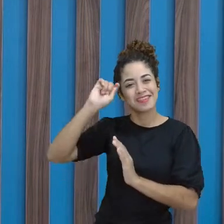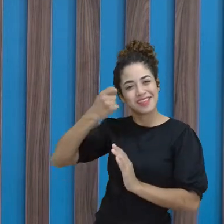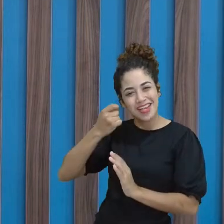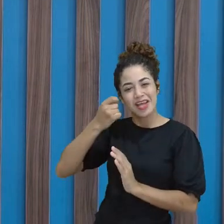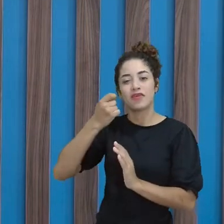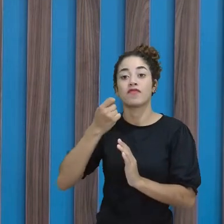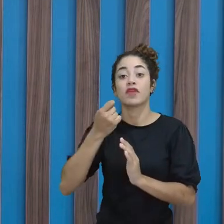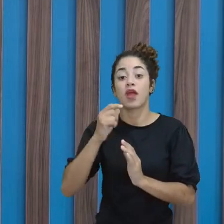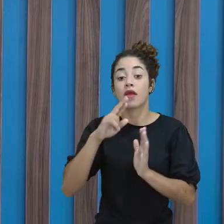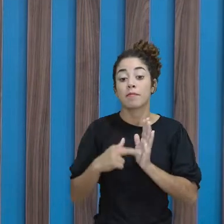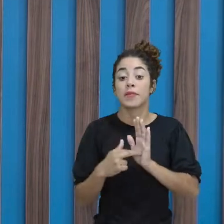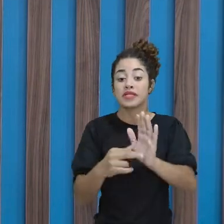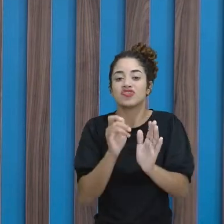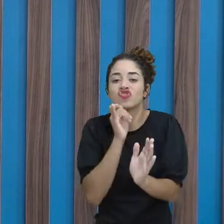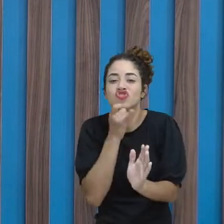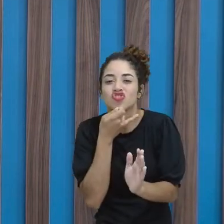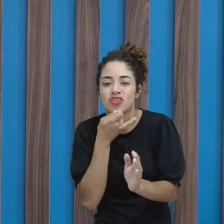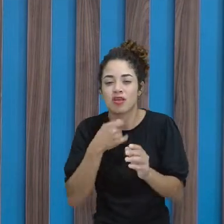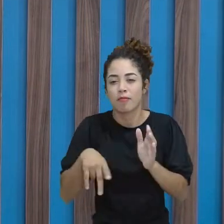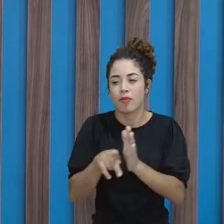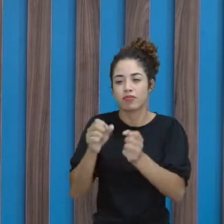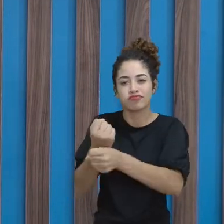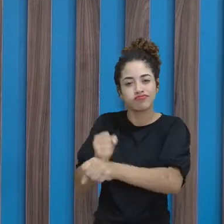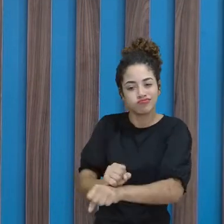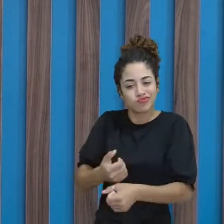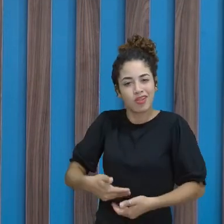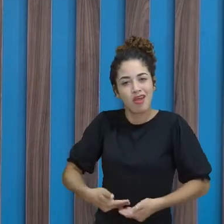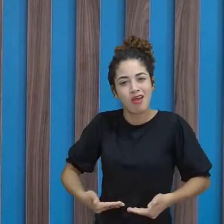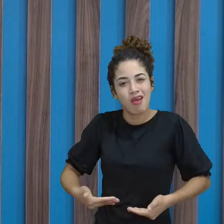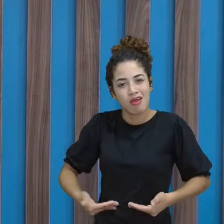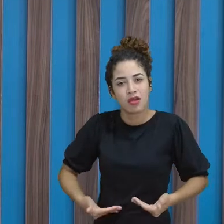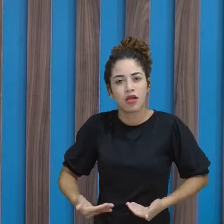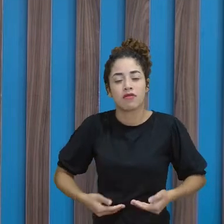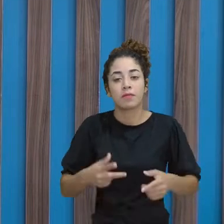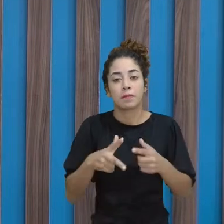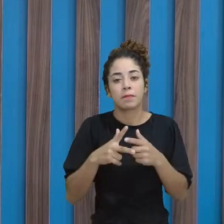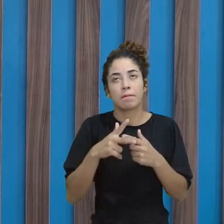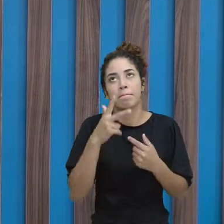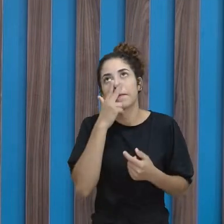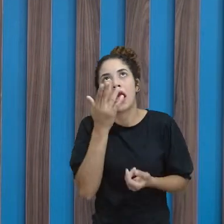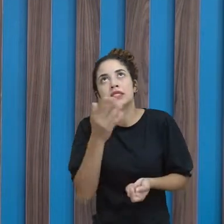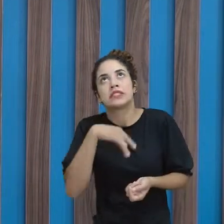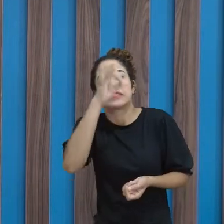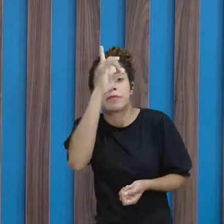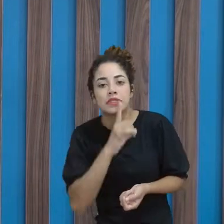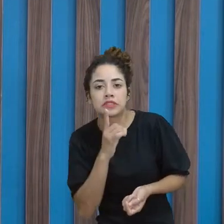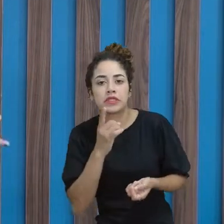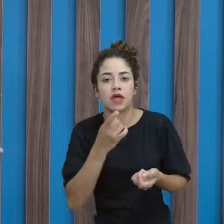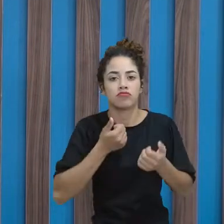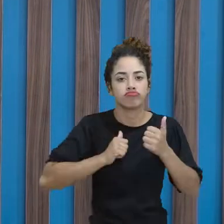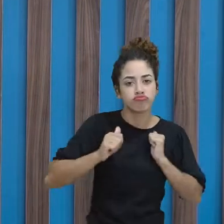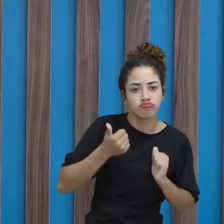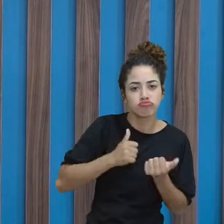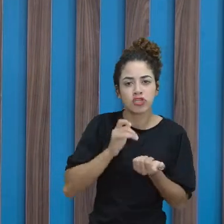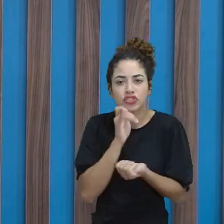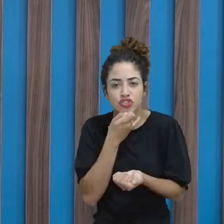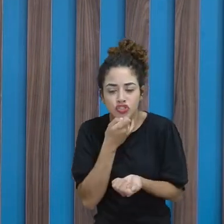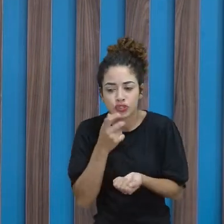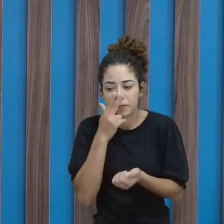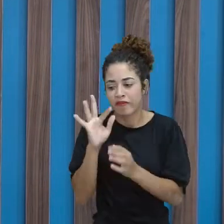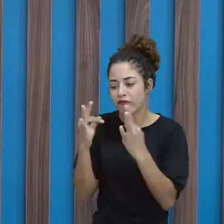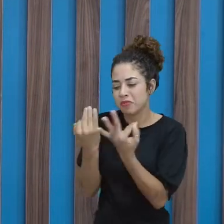tristeza dos escravos. Esse escravo estava com banzo, ele estava com depressão, ele estava muito triste, ele estava sentindo falta